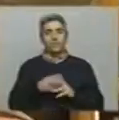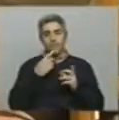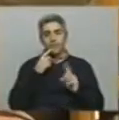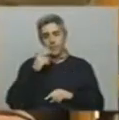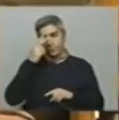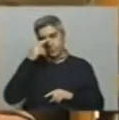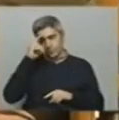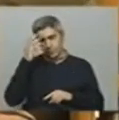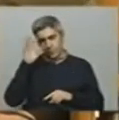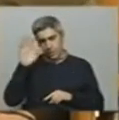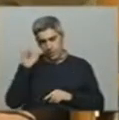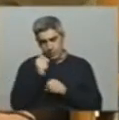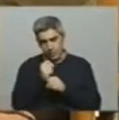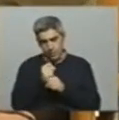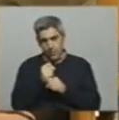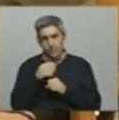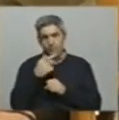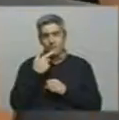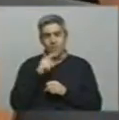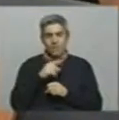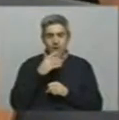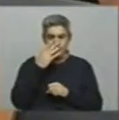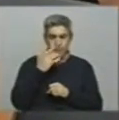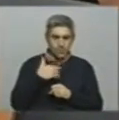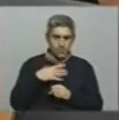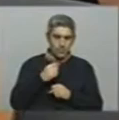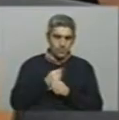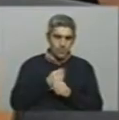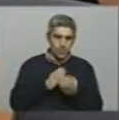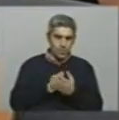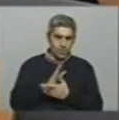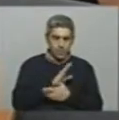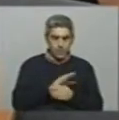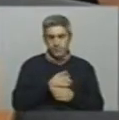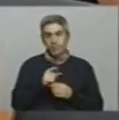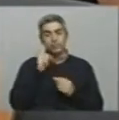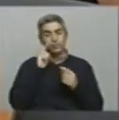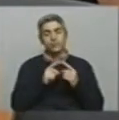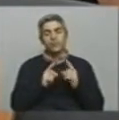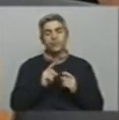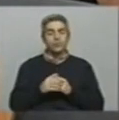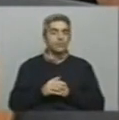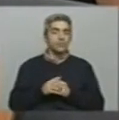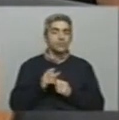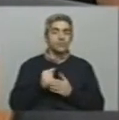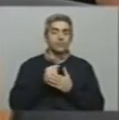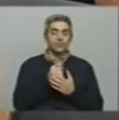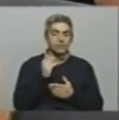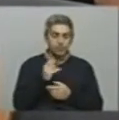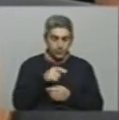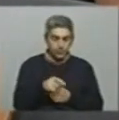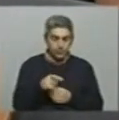Moçambique trabalhar e vou voltar para a África trabalhar de novo. Uhum. Mas o grande objetivo aqui, no fundo, é, apoiando essa organização,